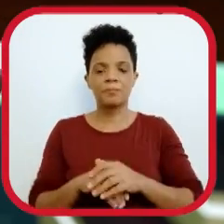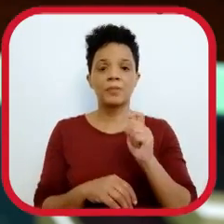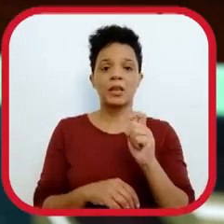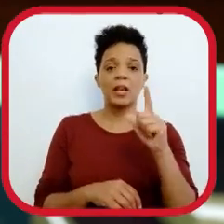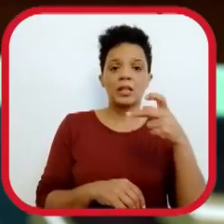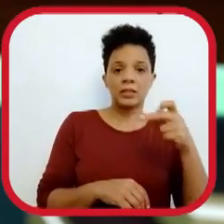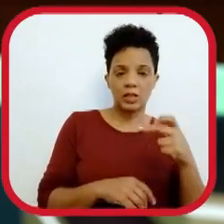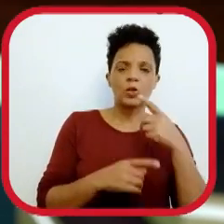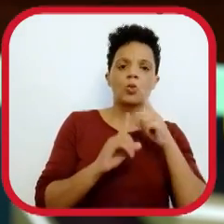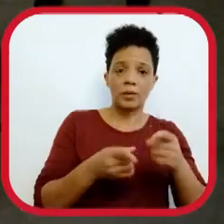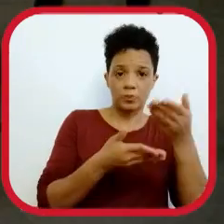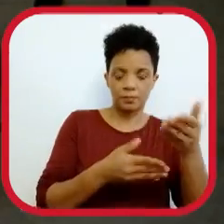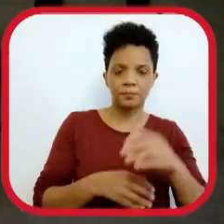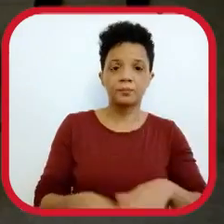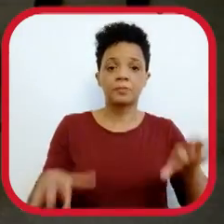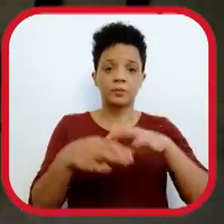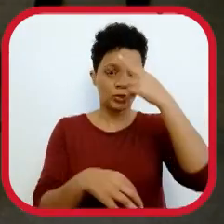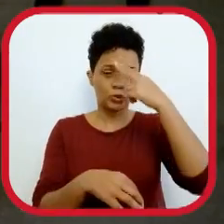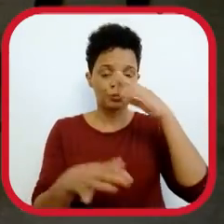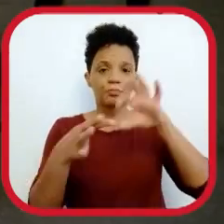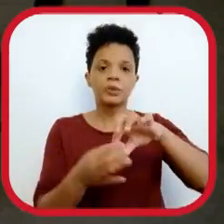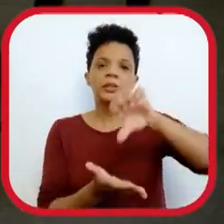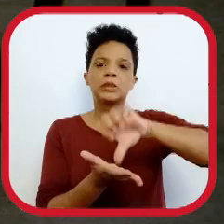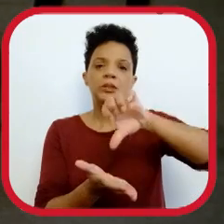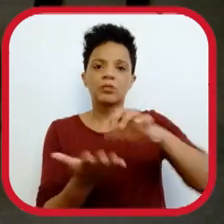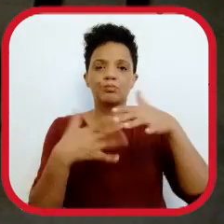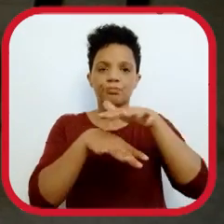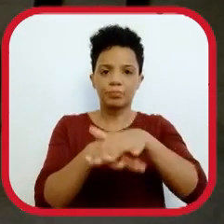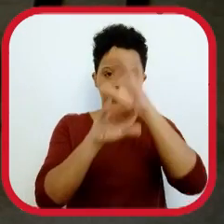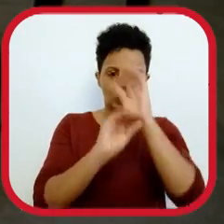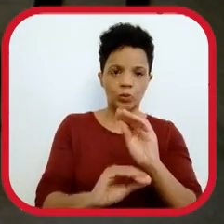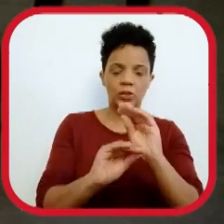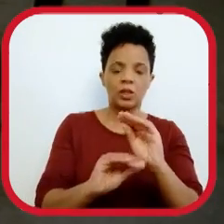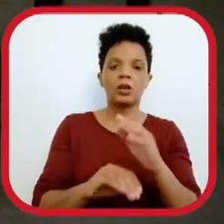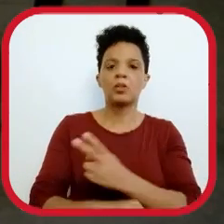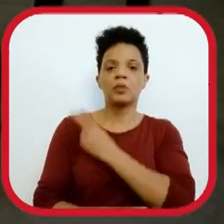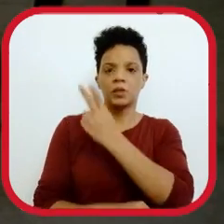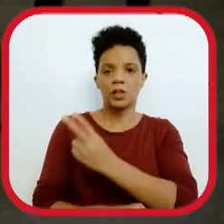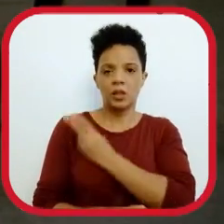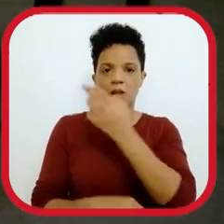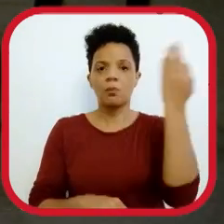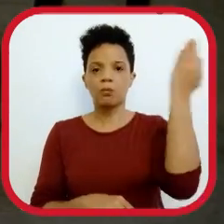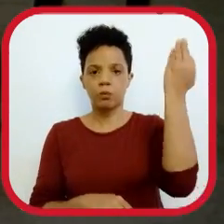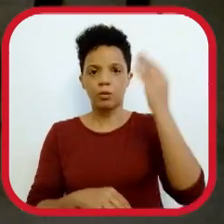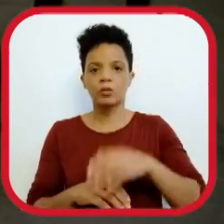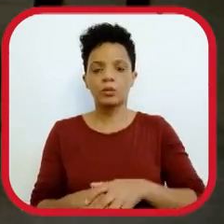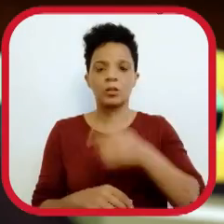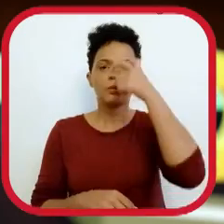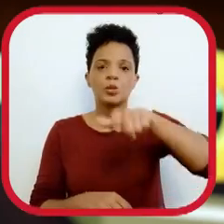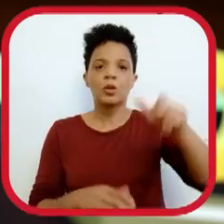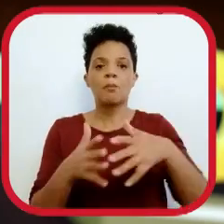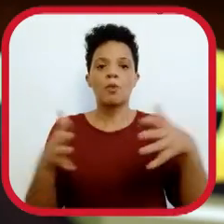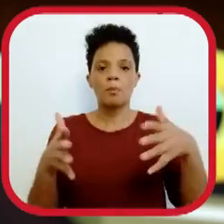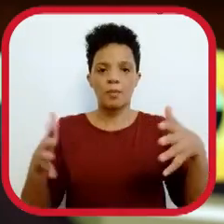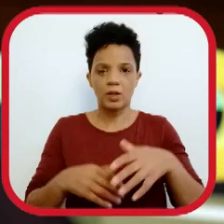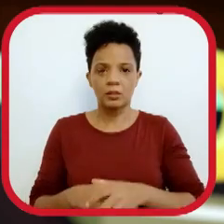convite. Elsa, comece por si. De acordo com investigadores do Centro de Intervenção Educativa da Universidade do Porto, a